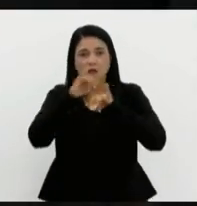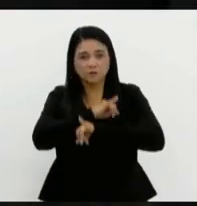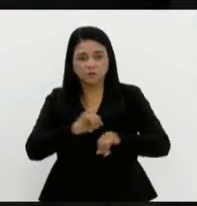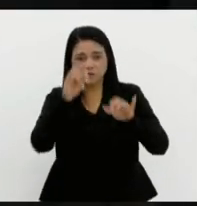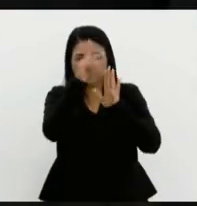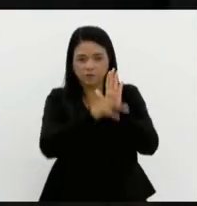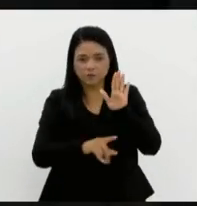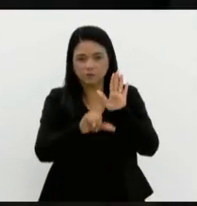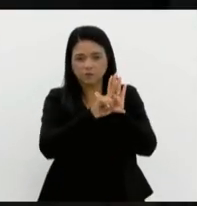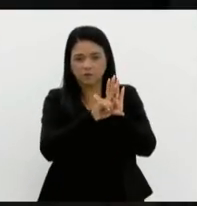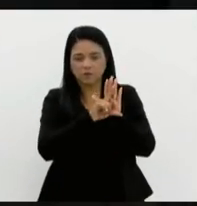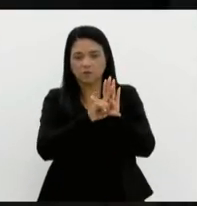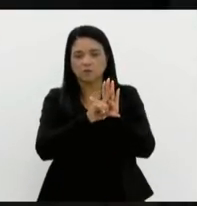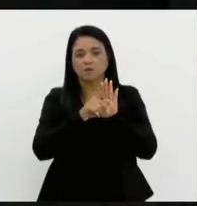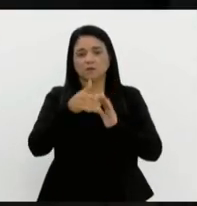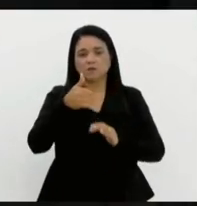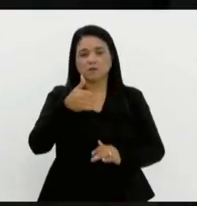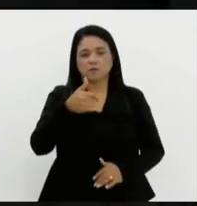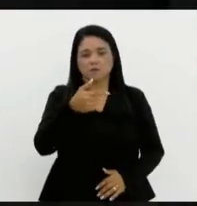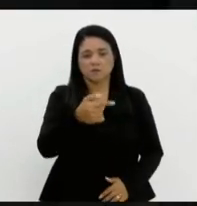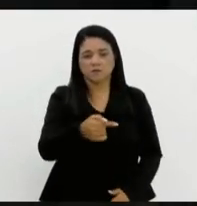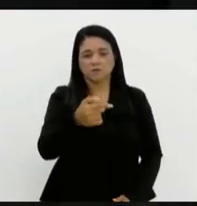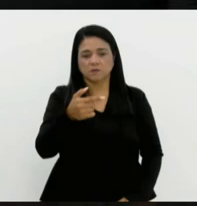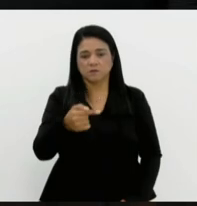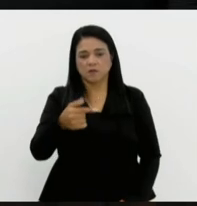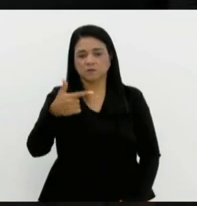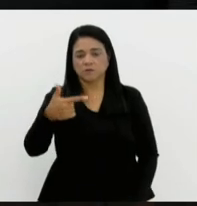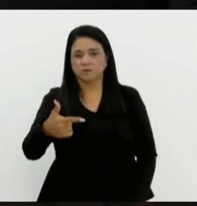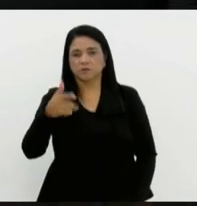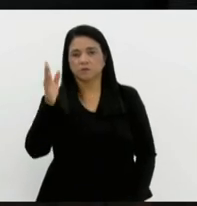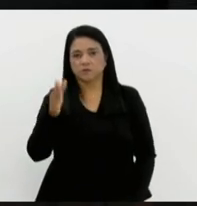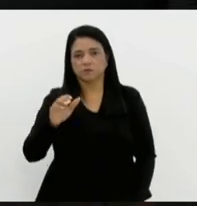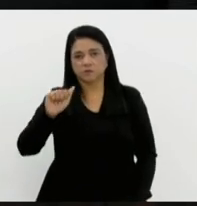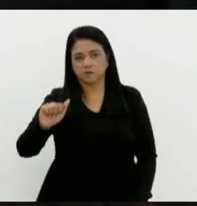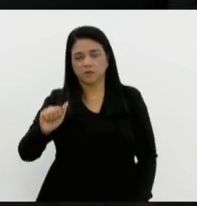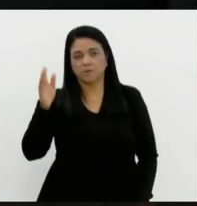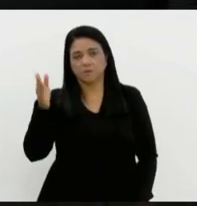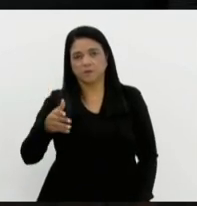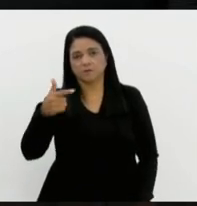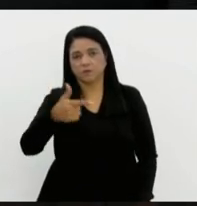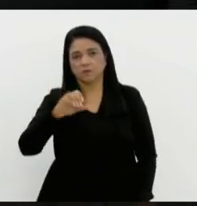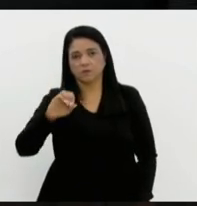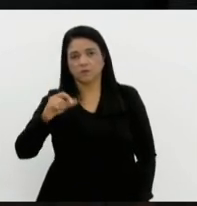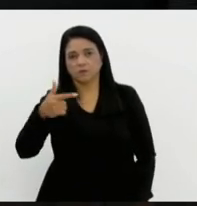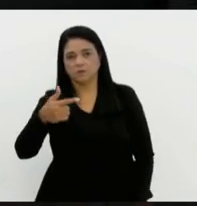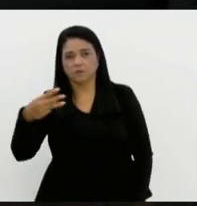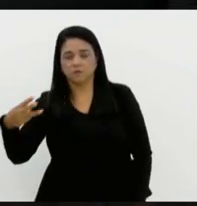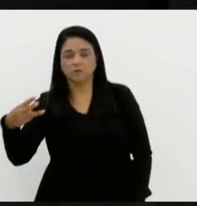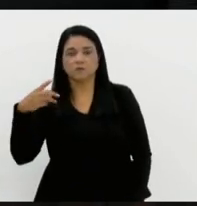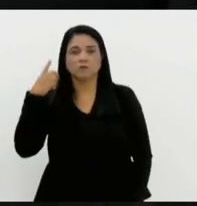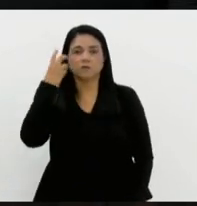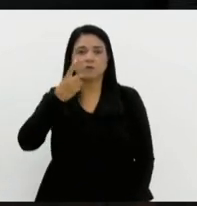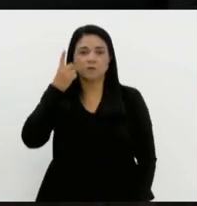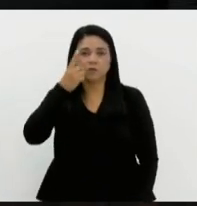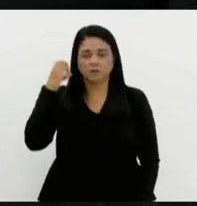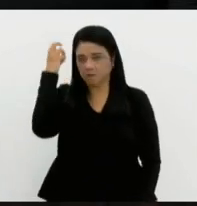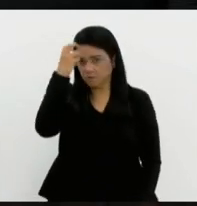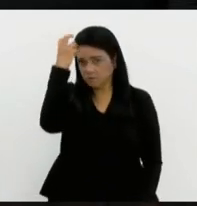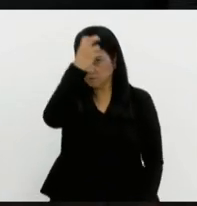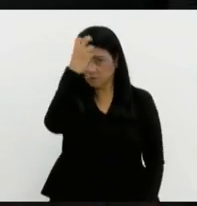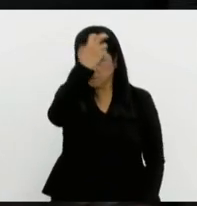Anuncio o projeto de lei número 772-A de 2023, de autoria da deputada Verônica Lima, que